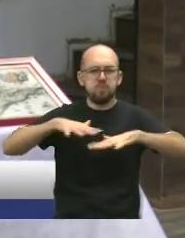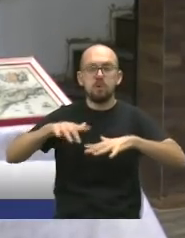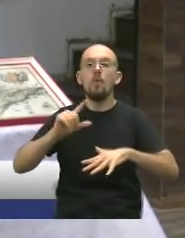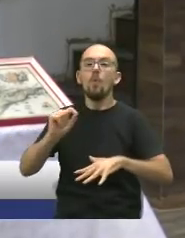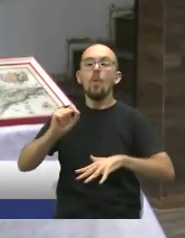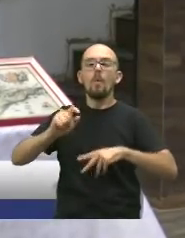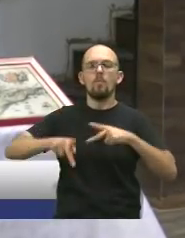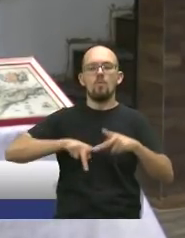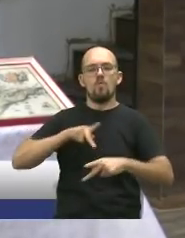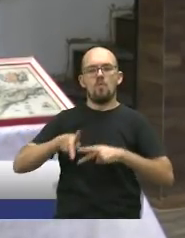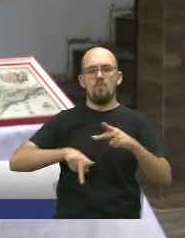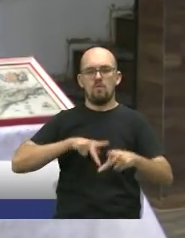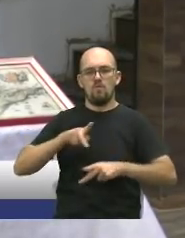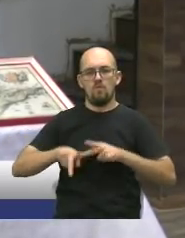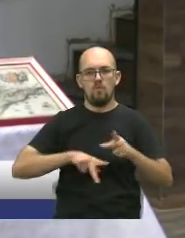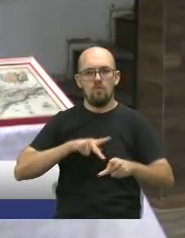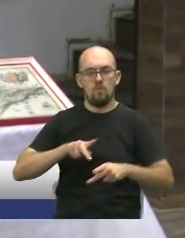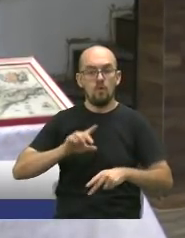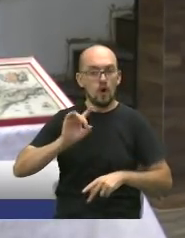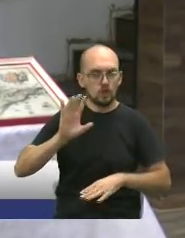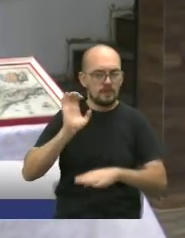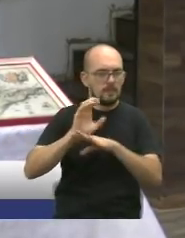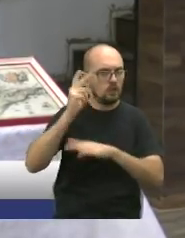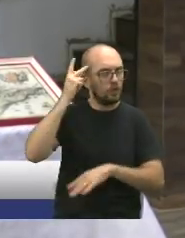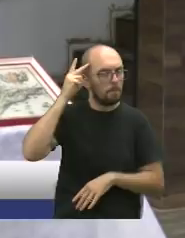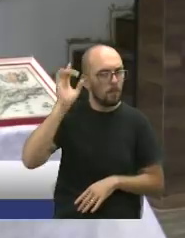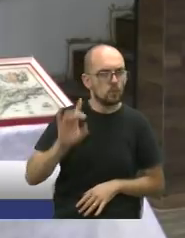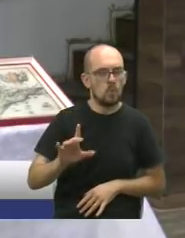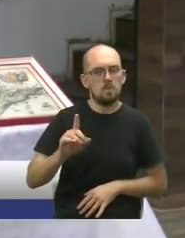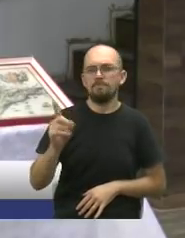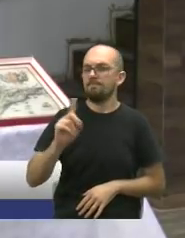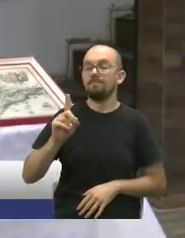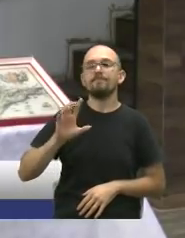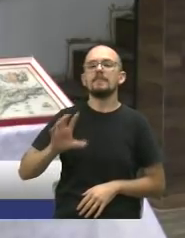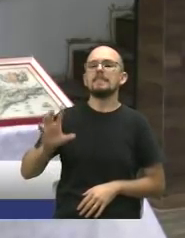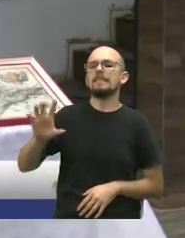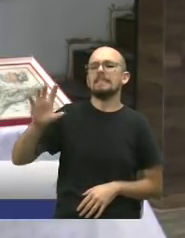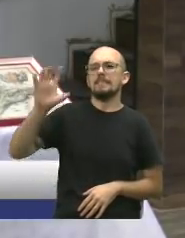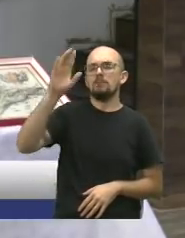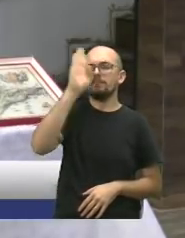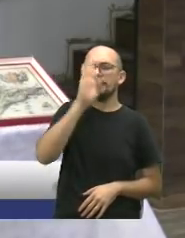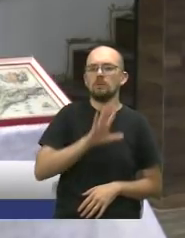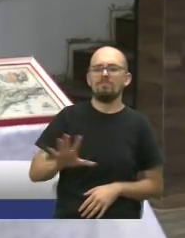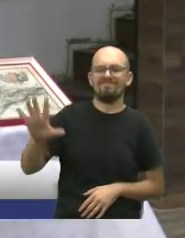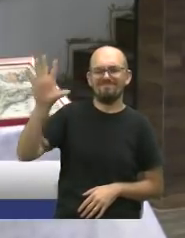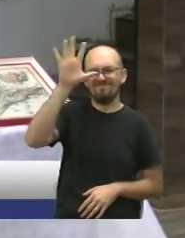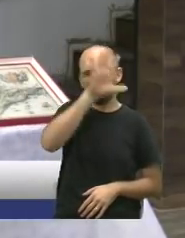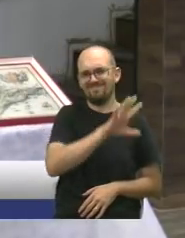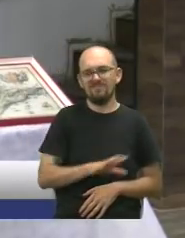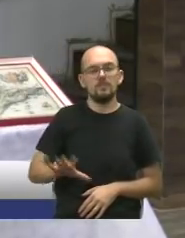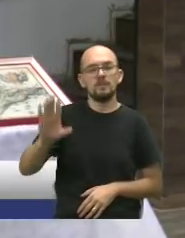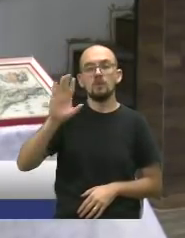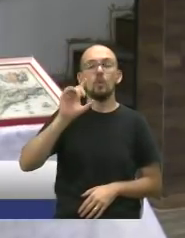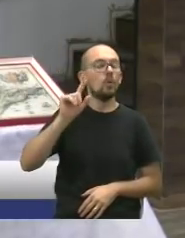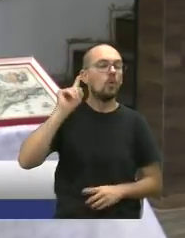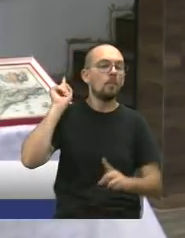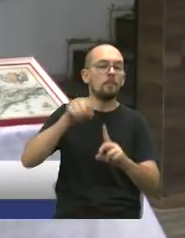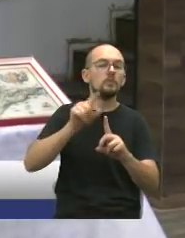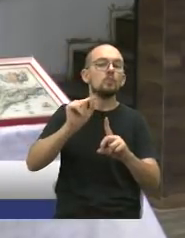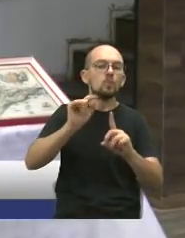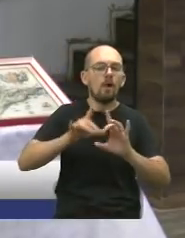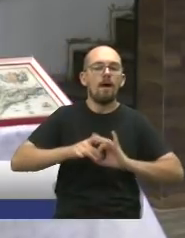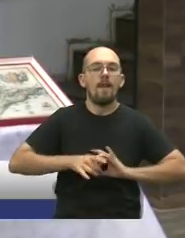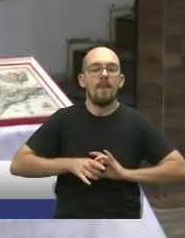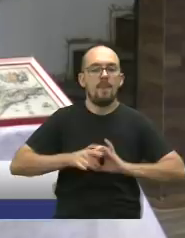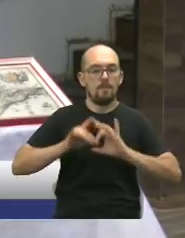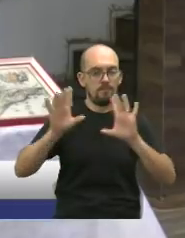popular, não só de São Paulo, mas de todas as regiões do Brasil, tendo em vista a liberdade.